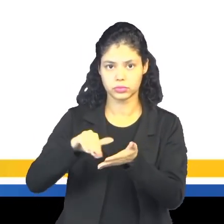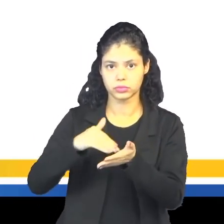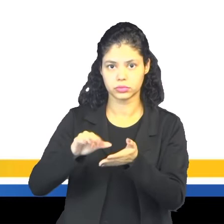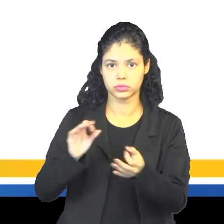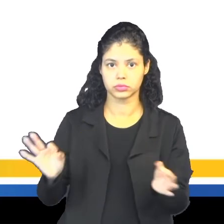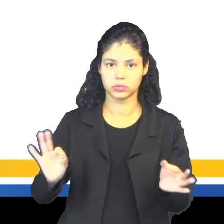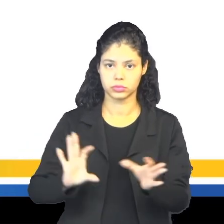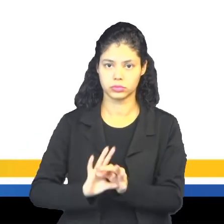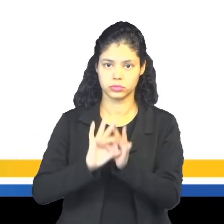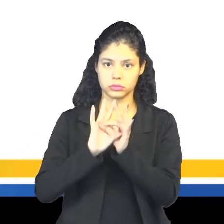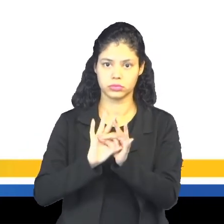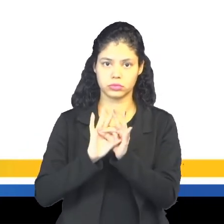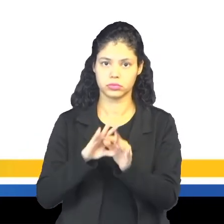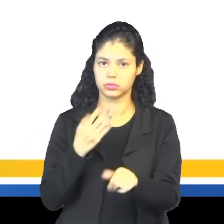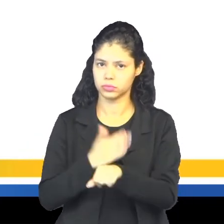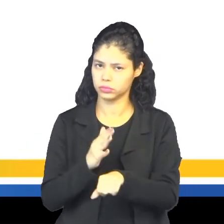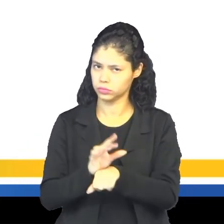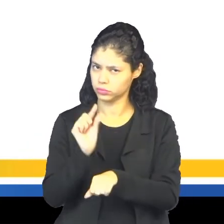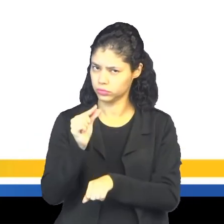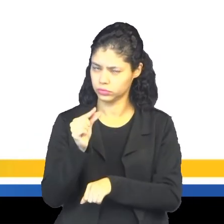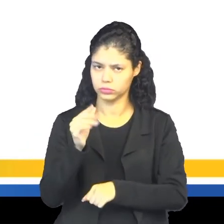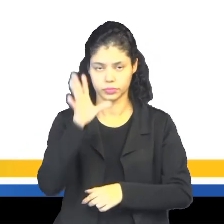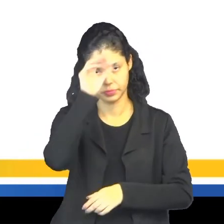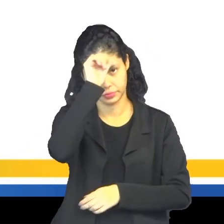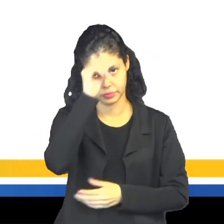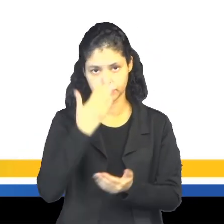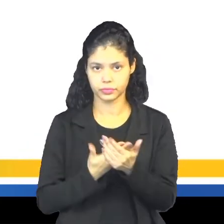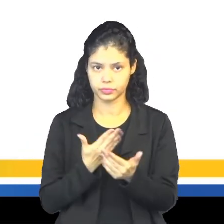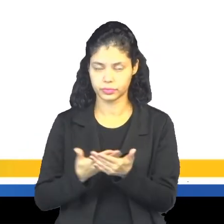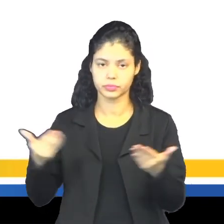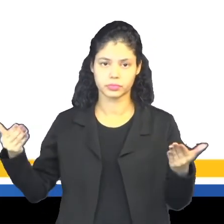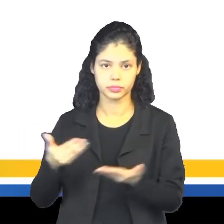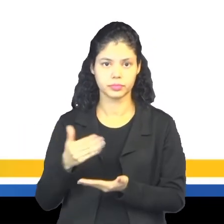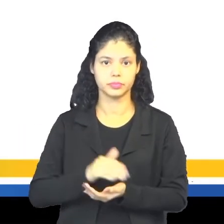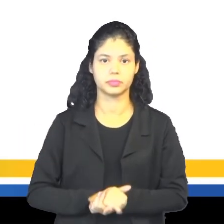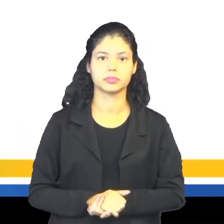unificada. Vamos exercitar um pouco do que nós aprendemos na aula de hoje.